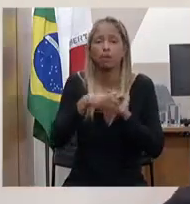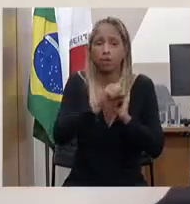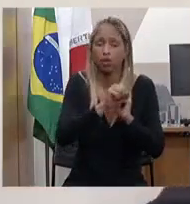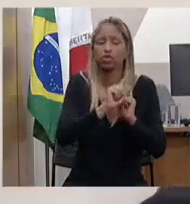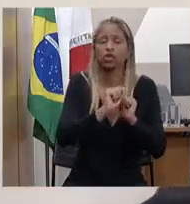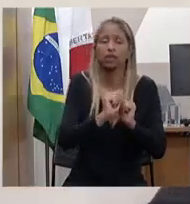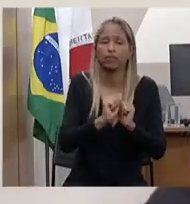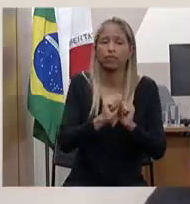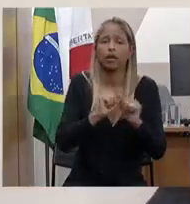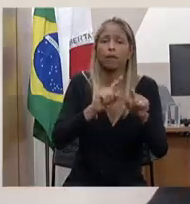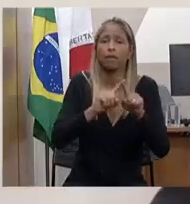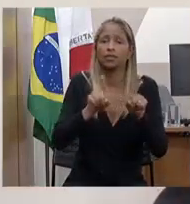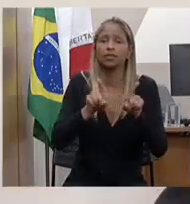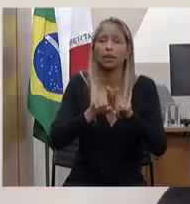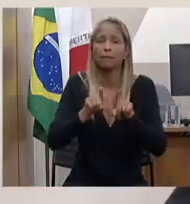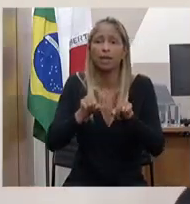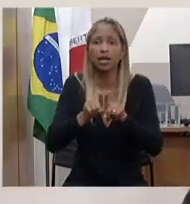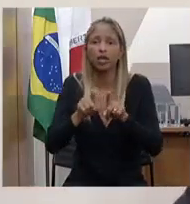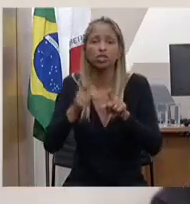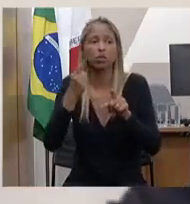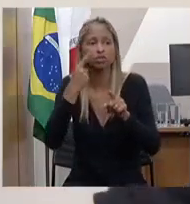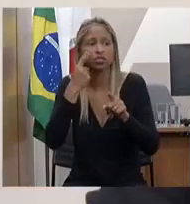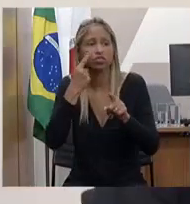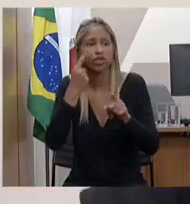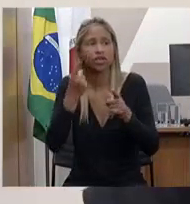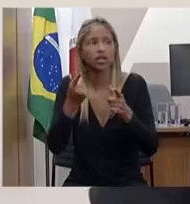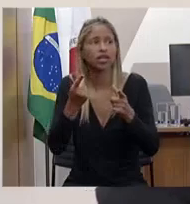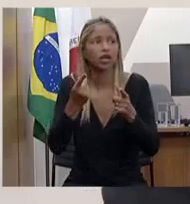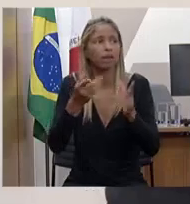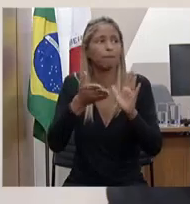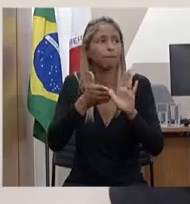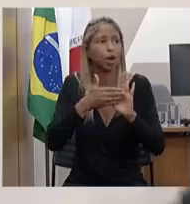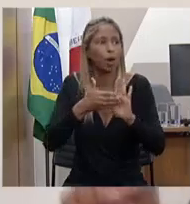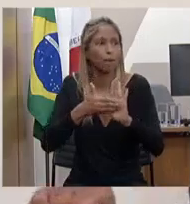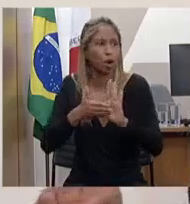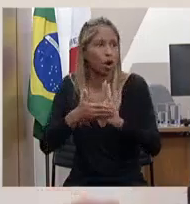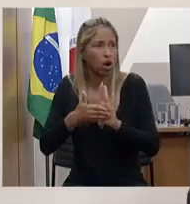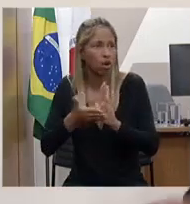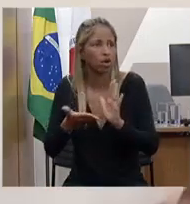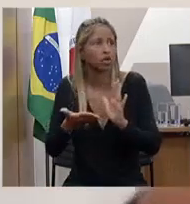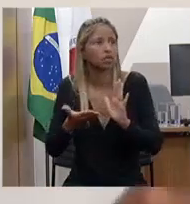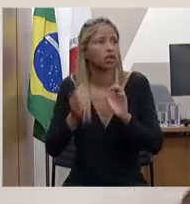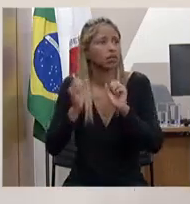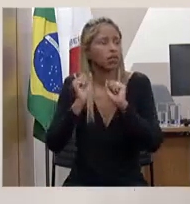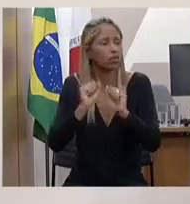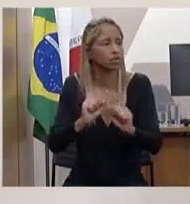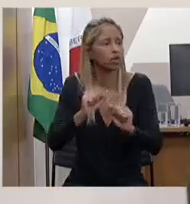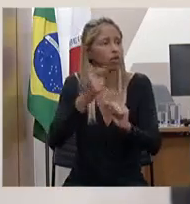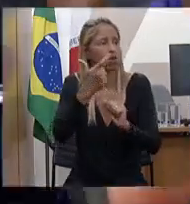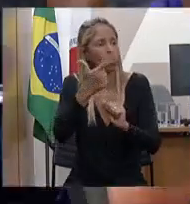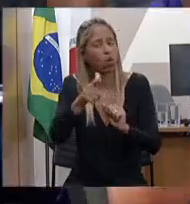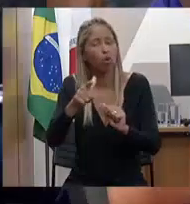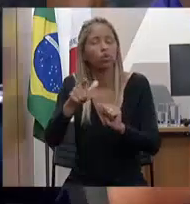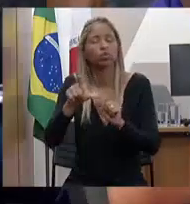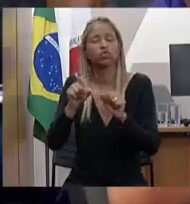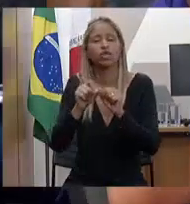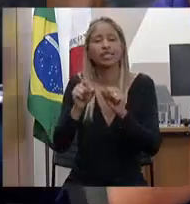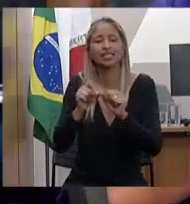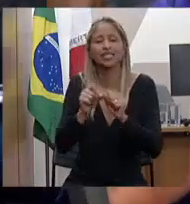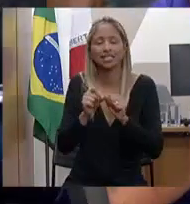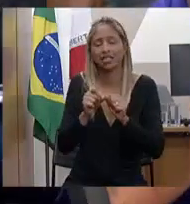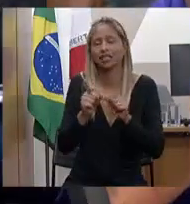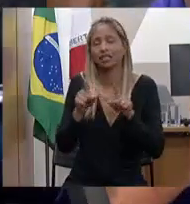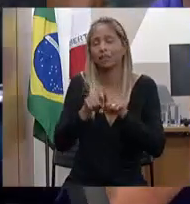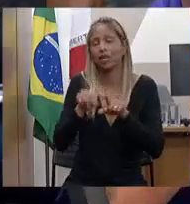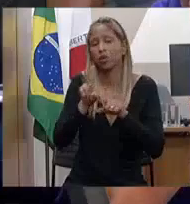Mas nós vamos então assimilando aqui as suas propostas né para poder ver se tem uma outro um outro formato que a gente possa